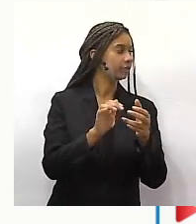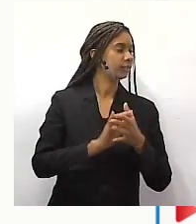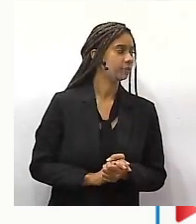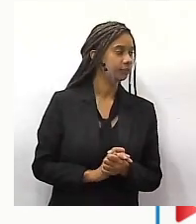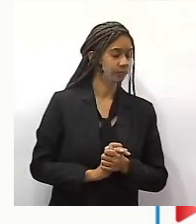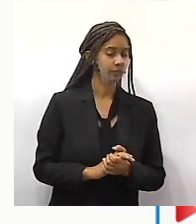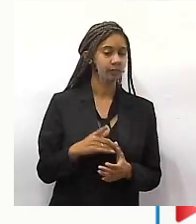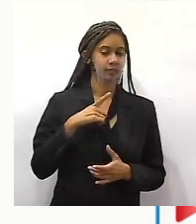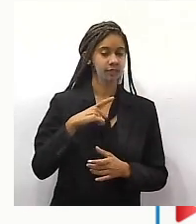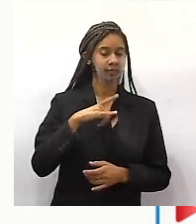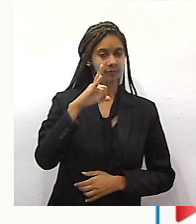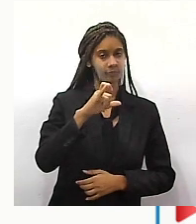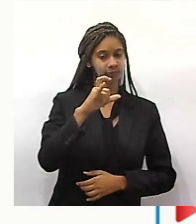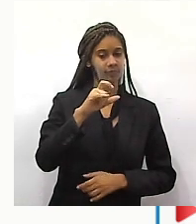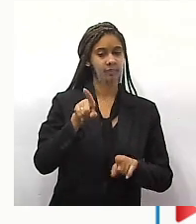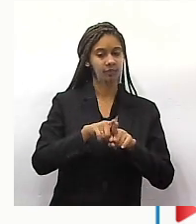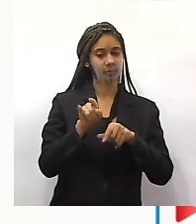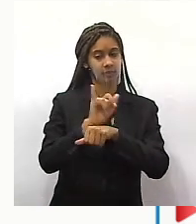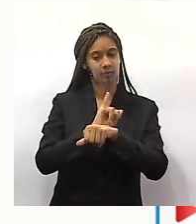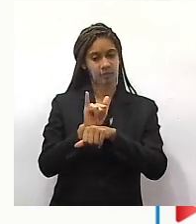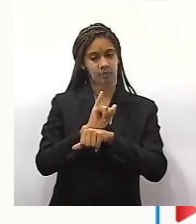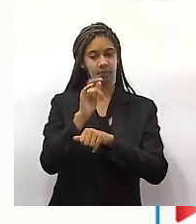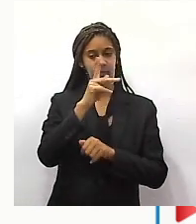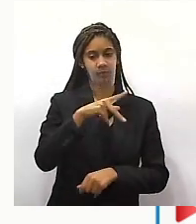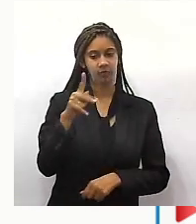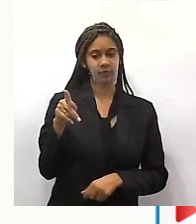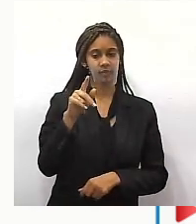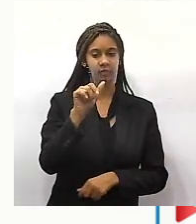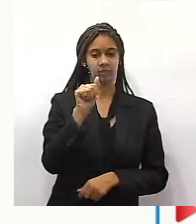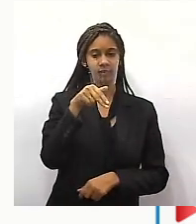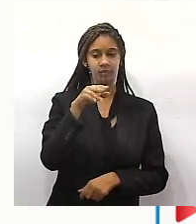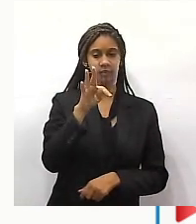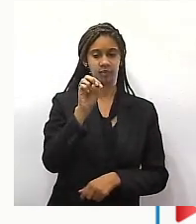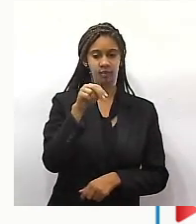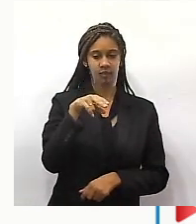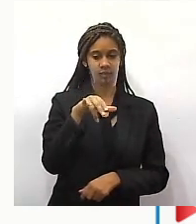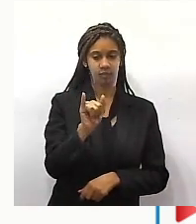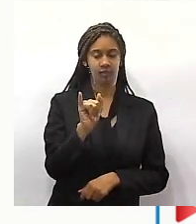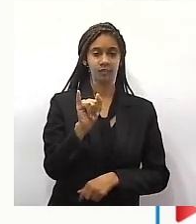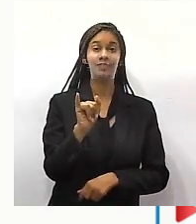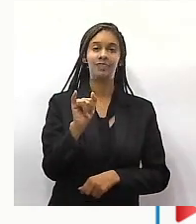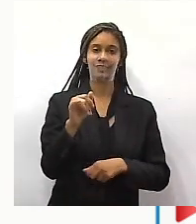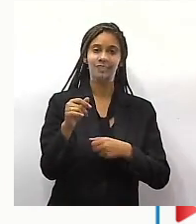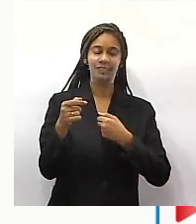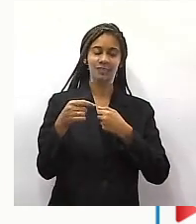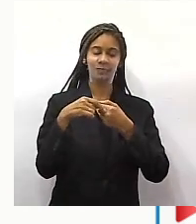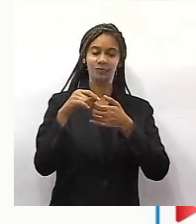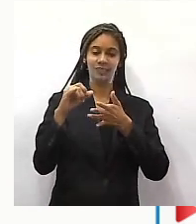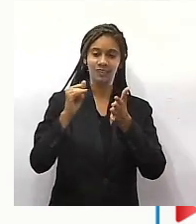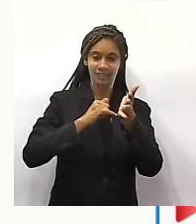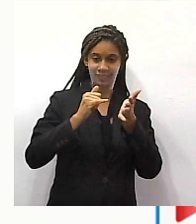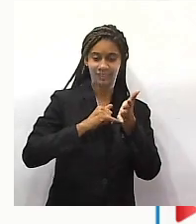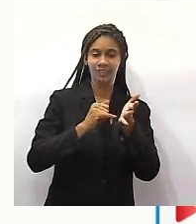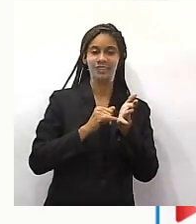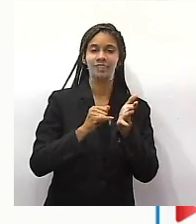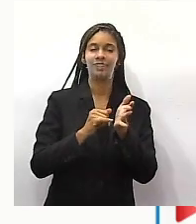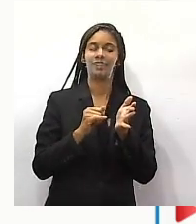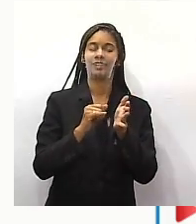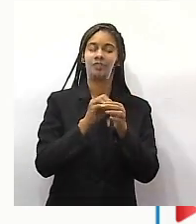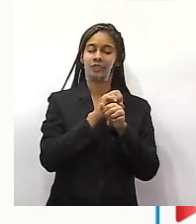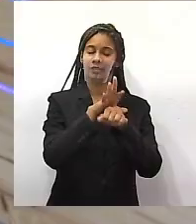@professor_Antony no Instagram e no YouTube professor Antony. Então dá aquela moral aí pra gente, compartilhando e marcando os nossos